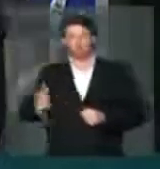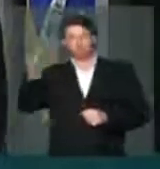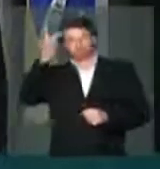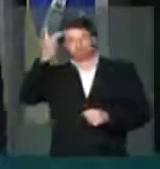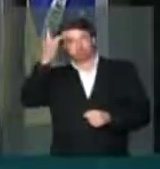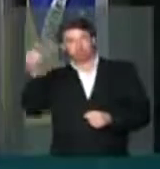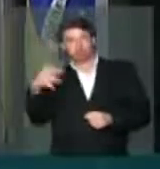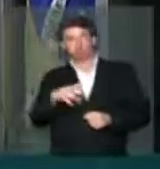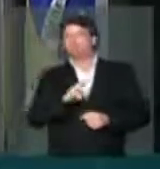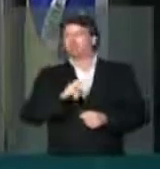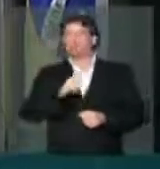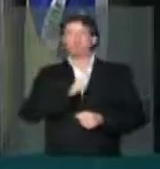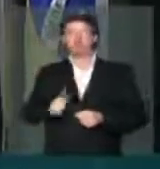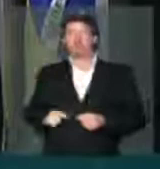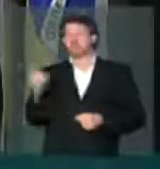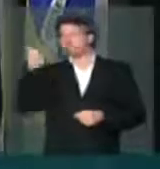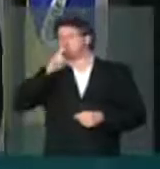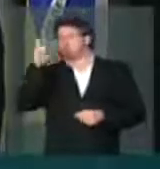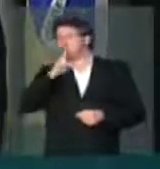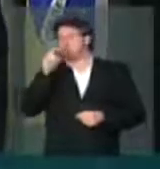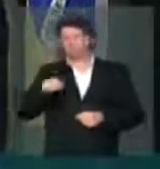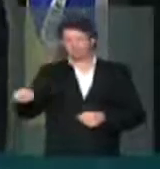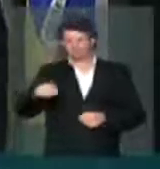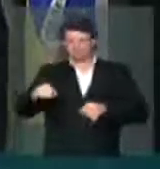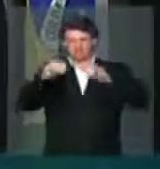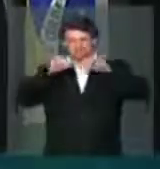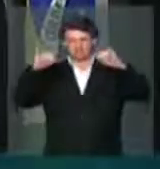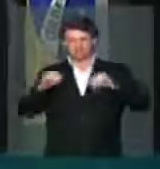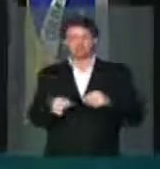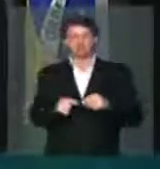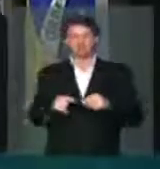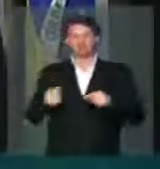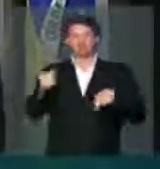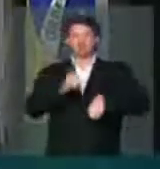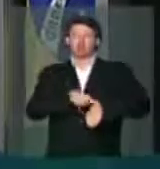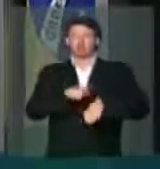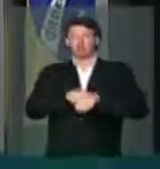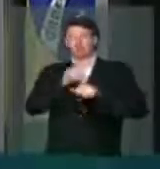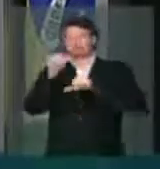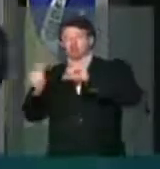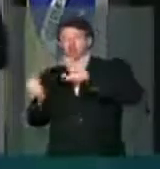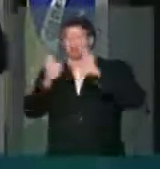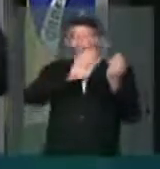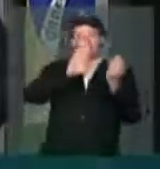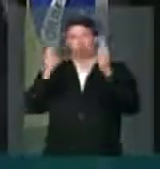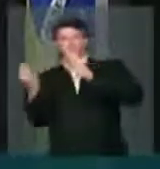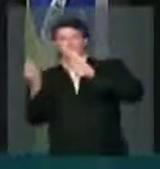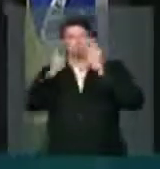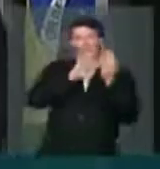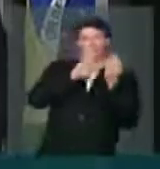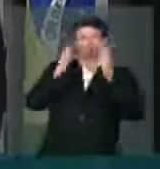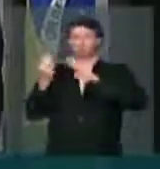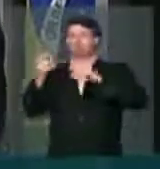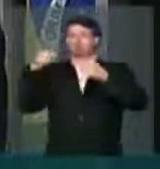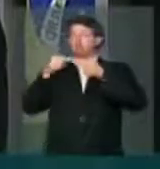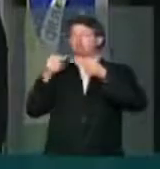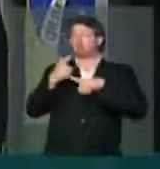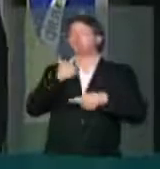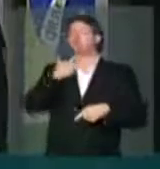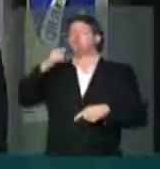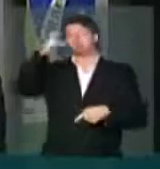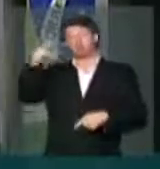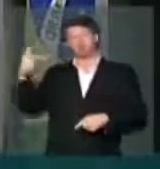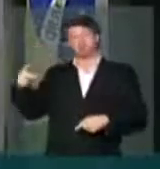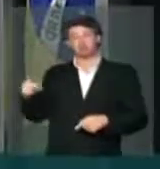moderno, não um governo da mentira que vocês pregam. Mudam de lado conforme o vento. Mudam de lado conforme a